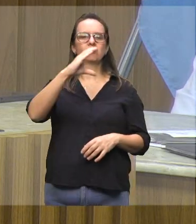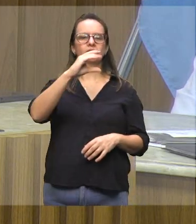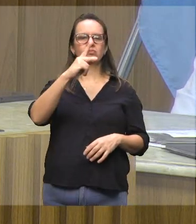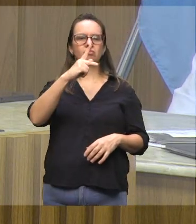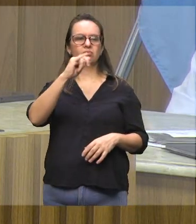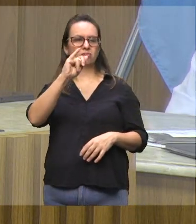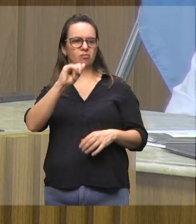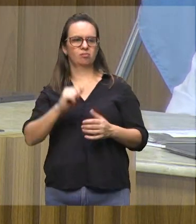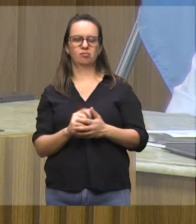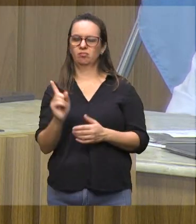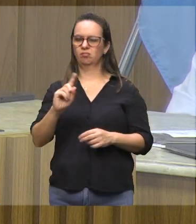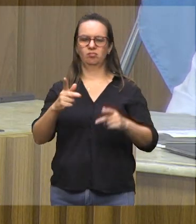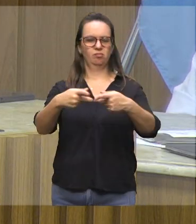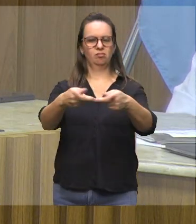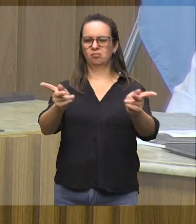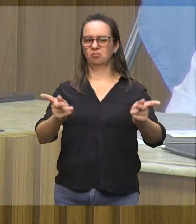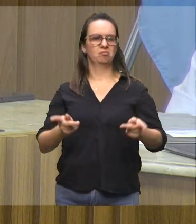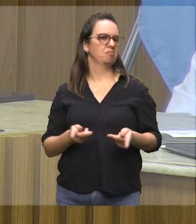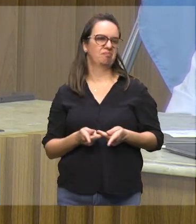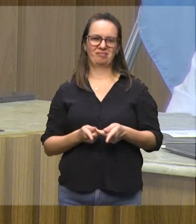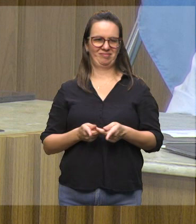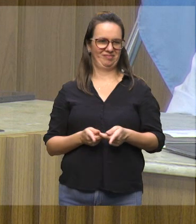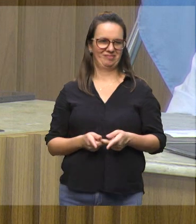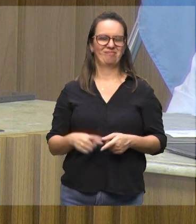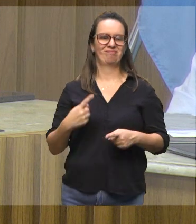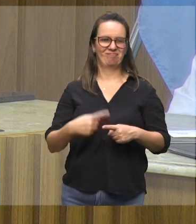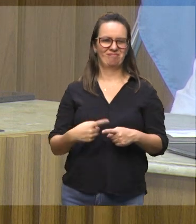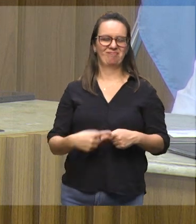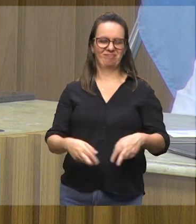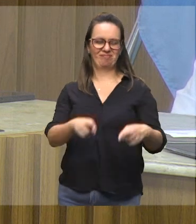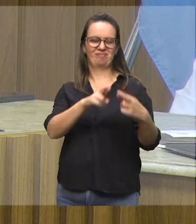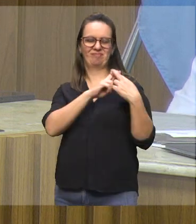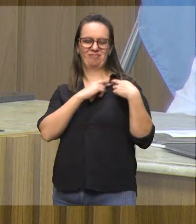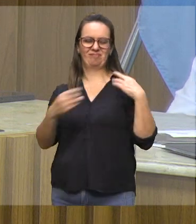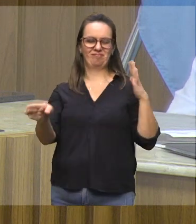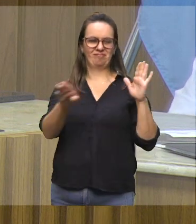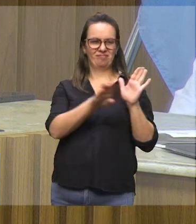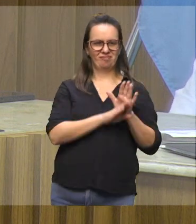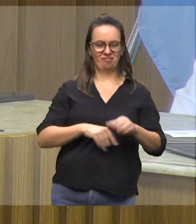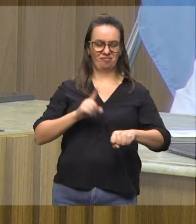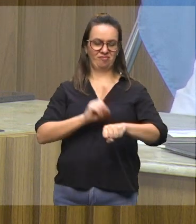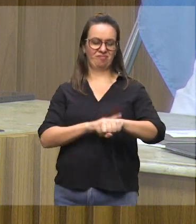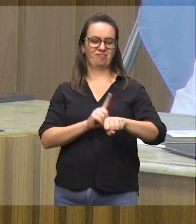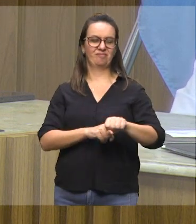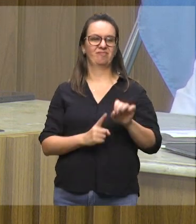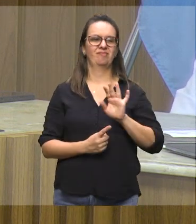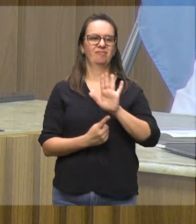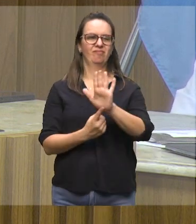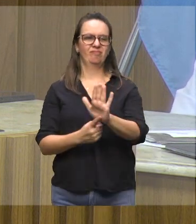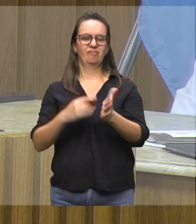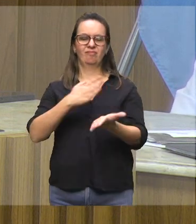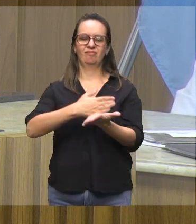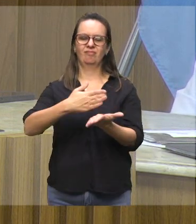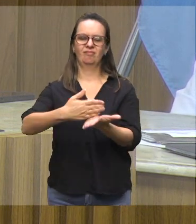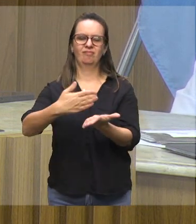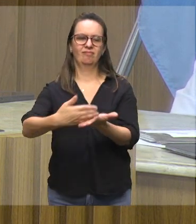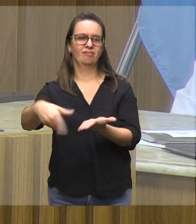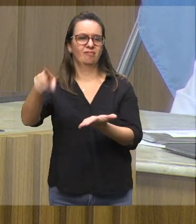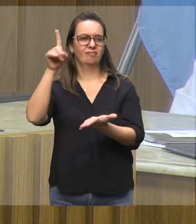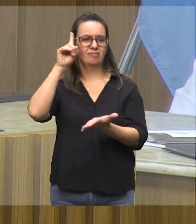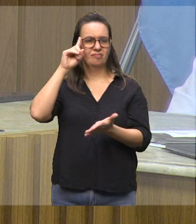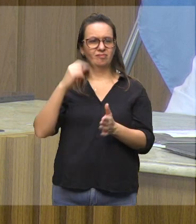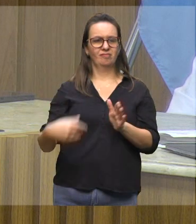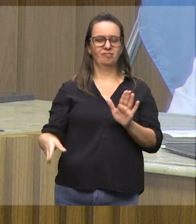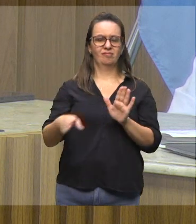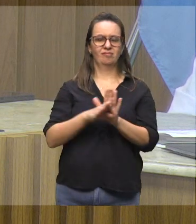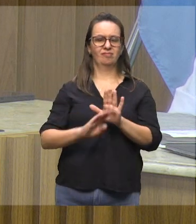a responsabilização está chegando. O tempo é senhor da razão e a cada dia a gente sai mais legitimado desse processo. Peço mais um